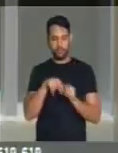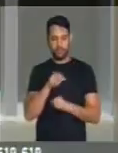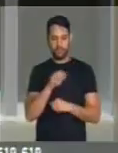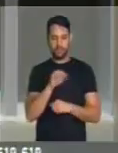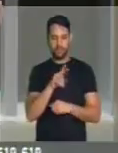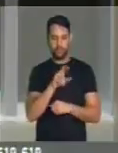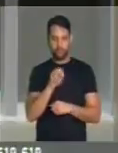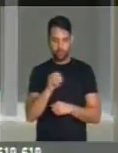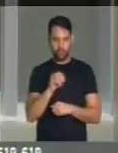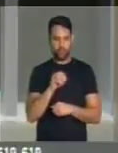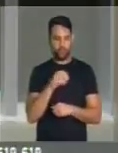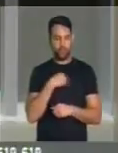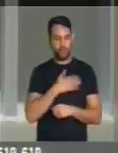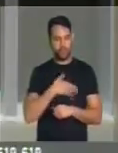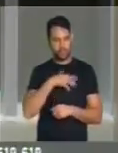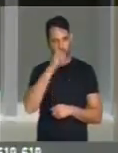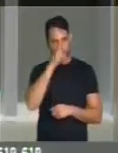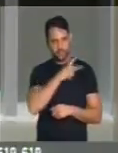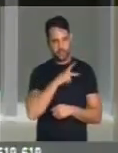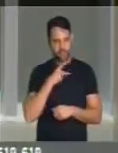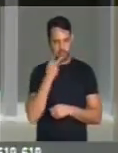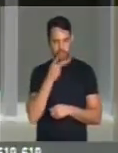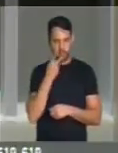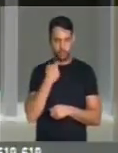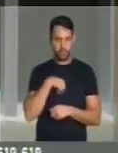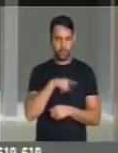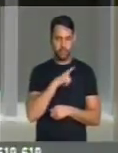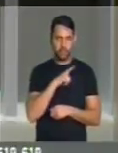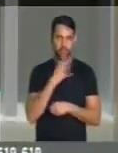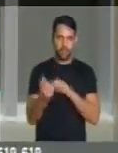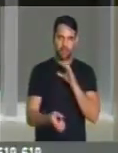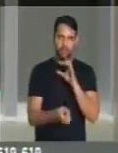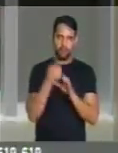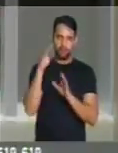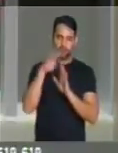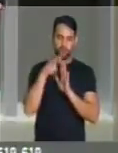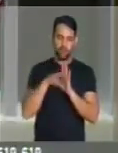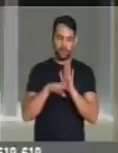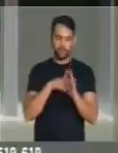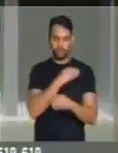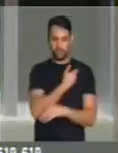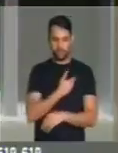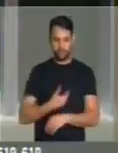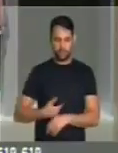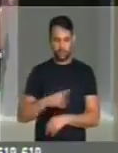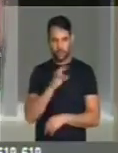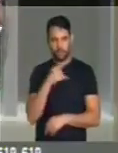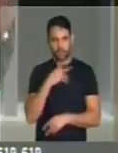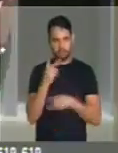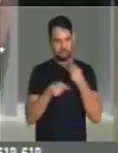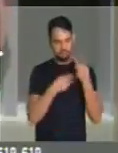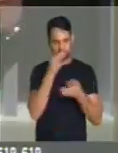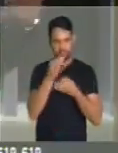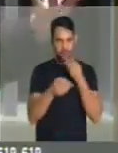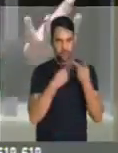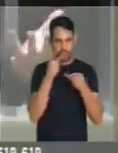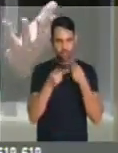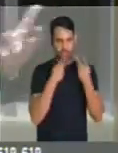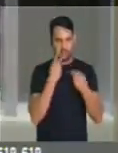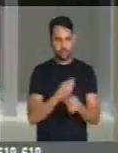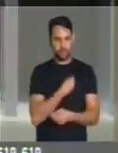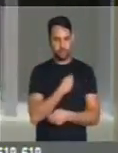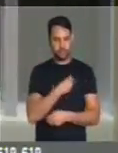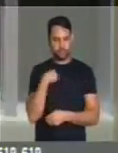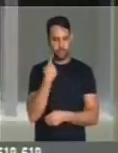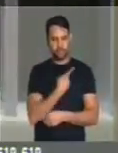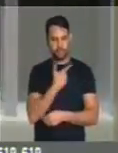Nascituro. Eu gostaria, senhor presidente, de dizer que nós construímos um programa de governo que foi elogiado, inclusive